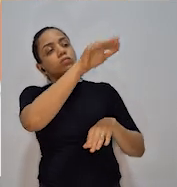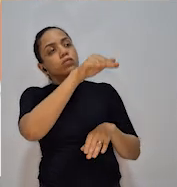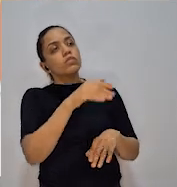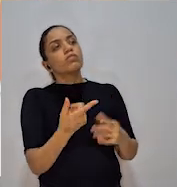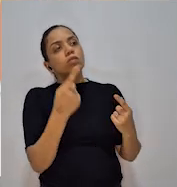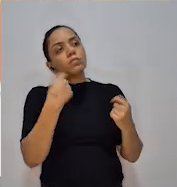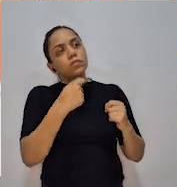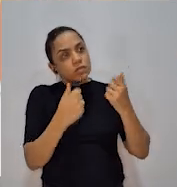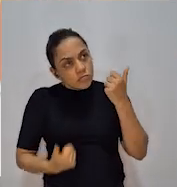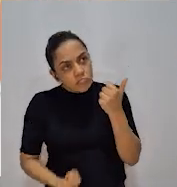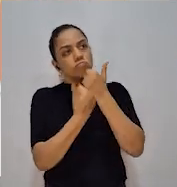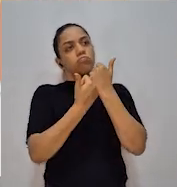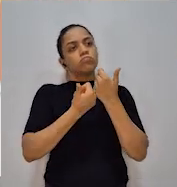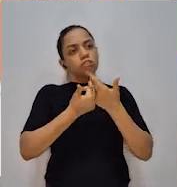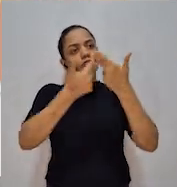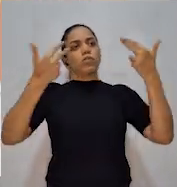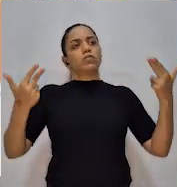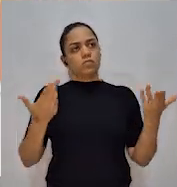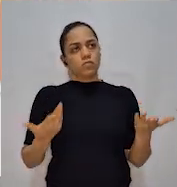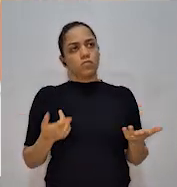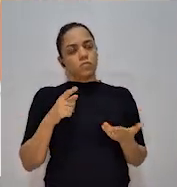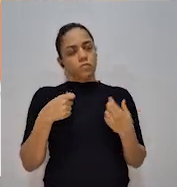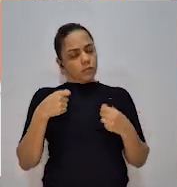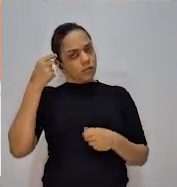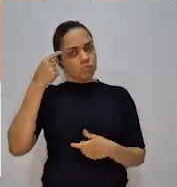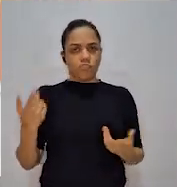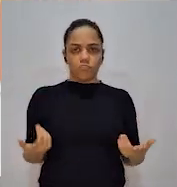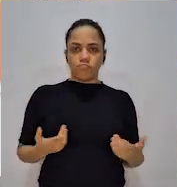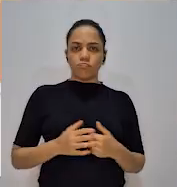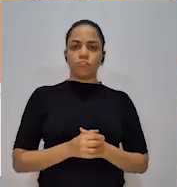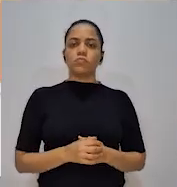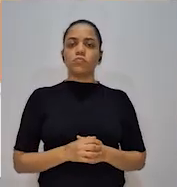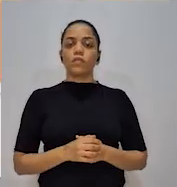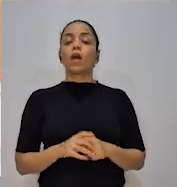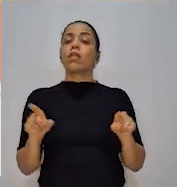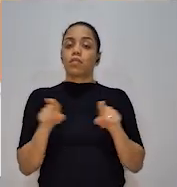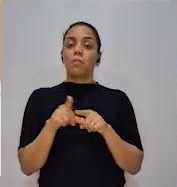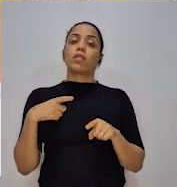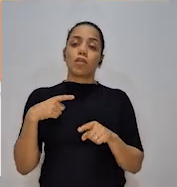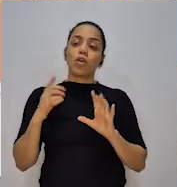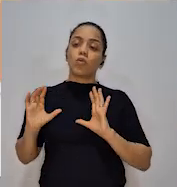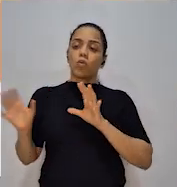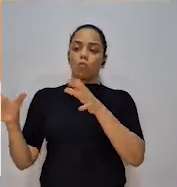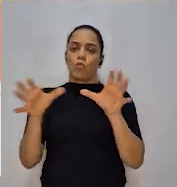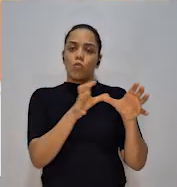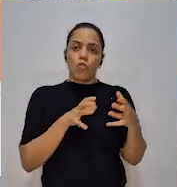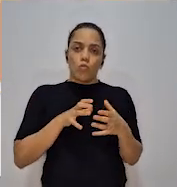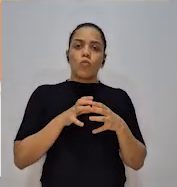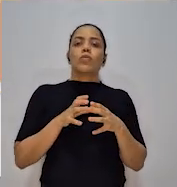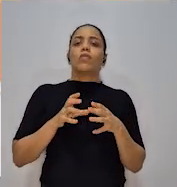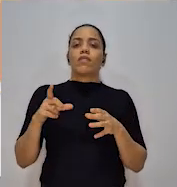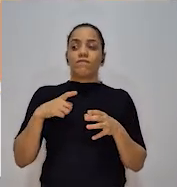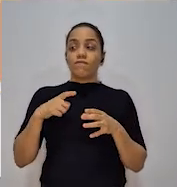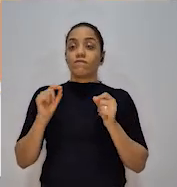advocate, como, né, alguém que advoga a favor da diversidade. Mas nós temos também os grupos de diversidade, que têm feito um